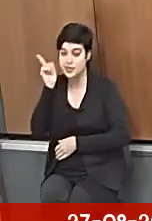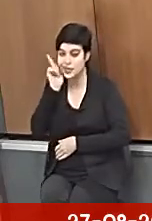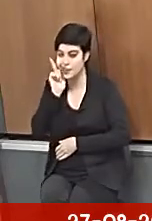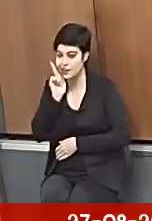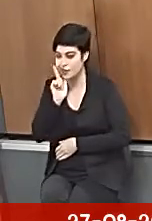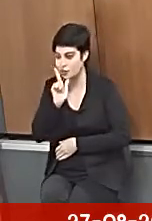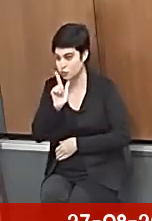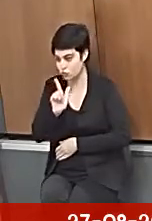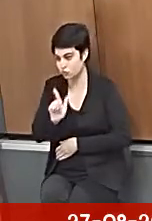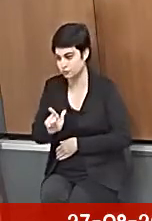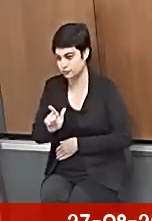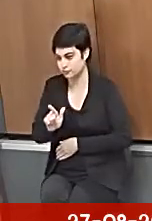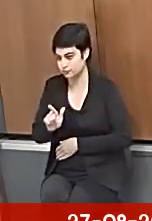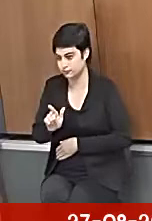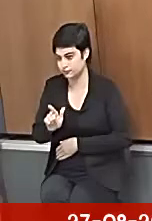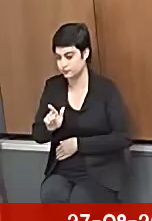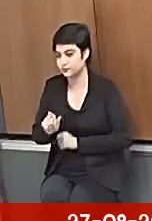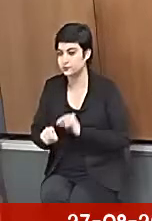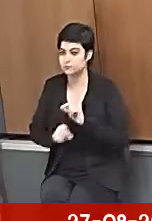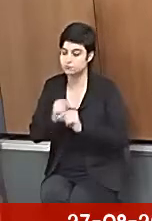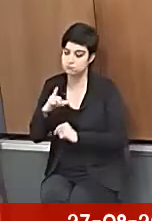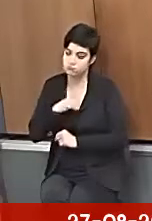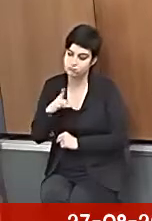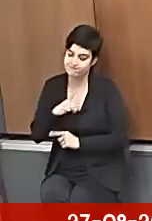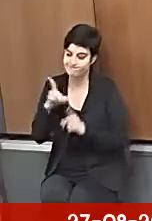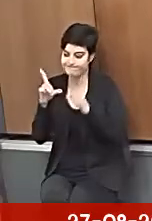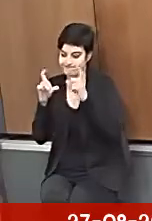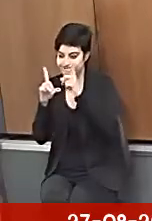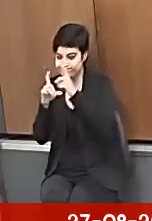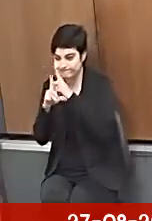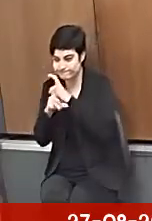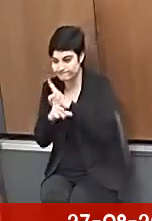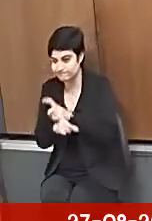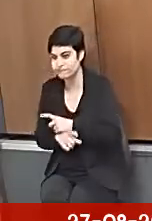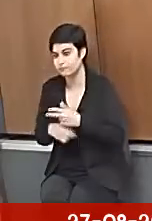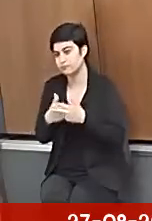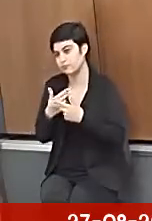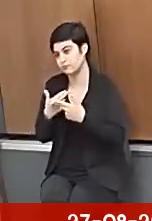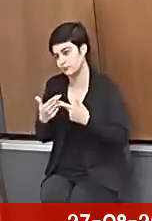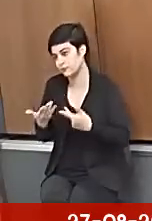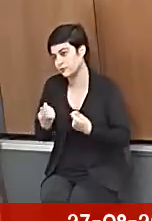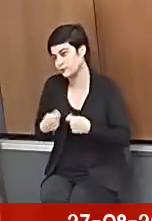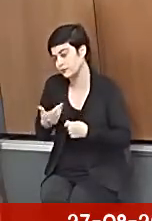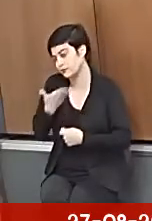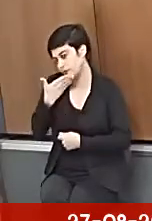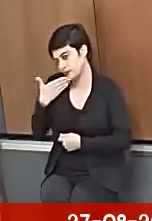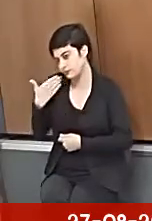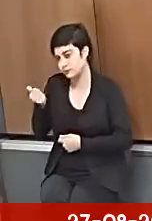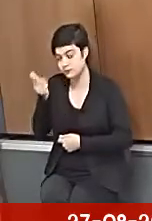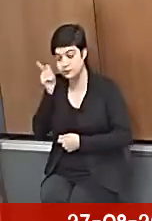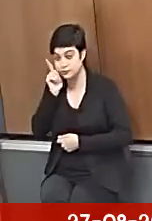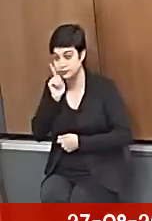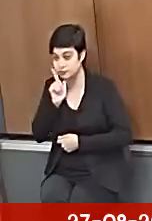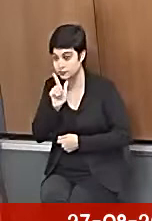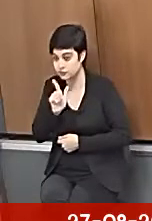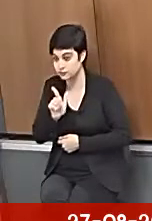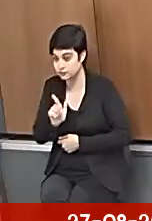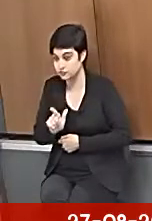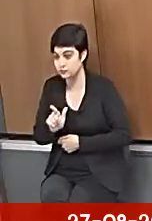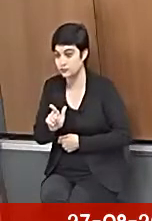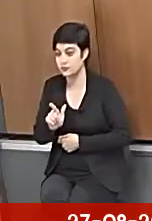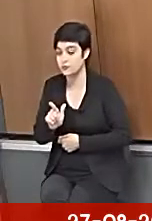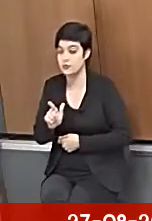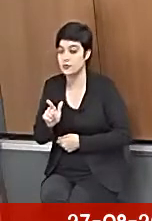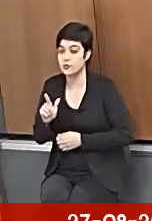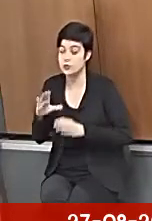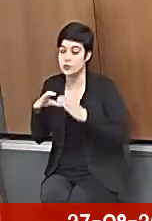estádio gostemos ou não com suas dificuldades enfim coisas podem ser melhores ganhou o estádio de nível mundial